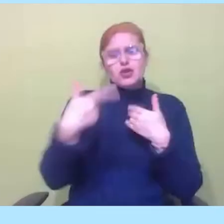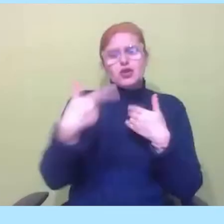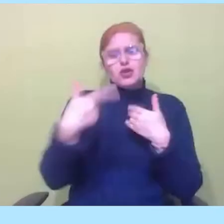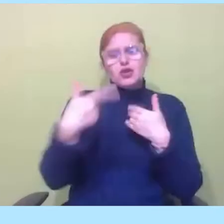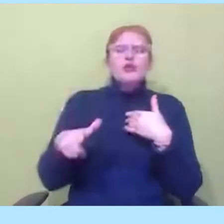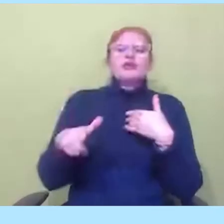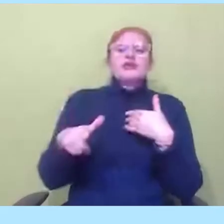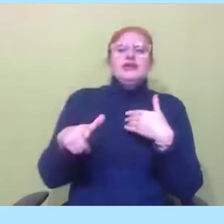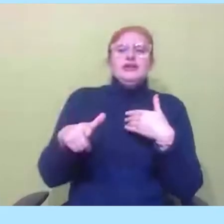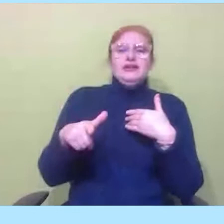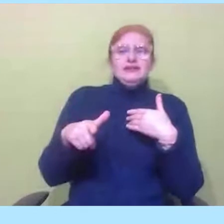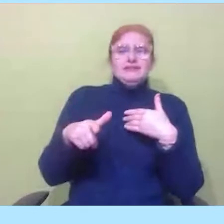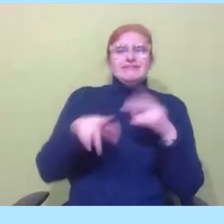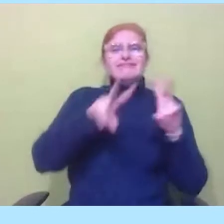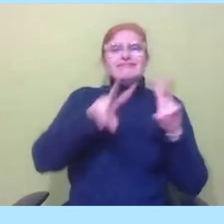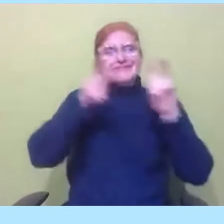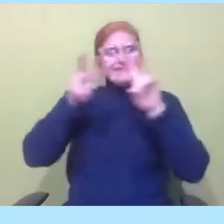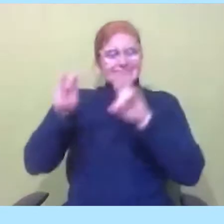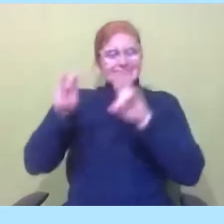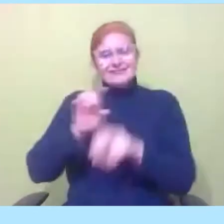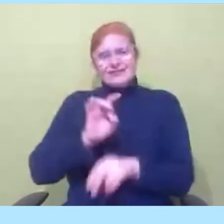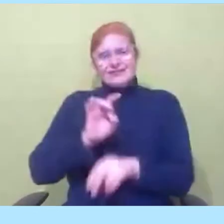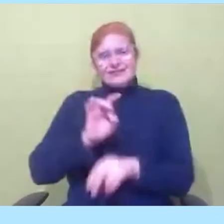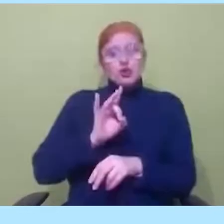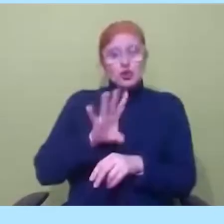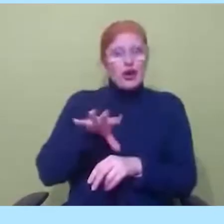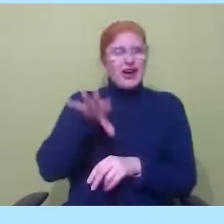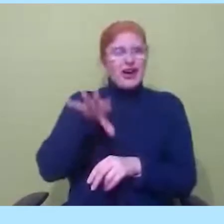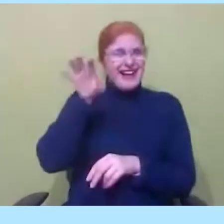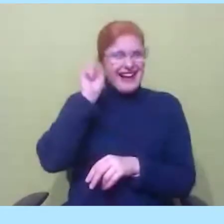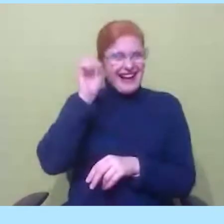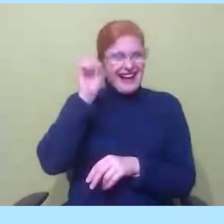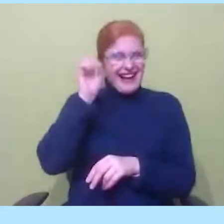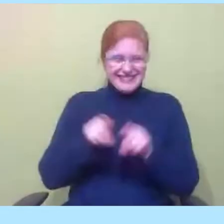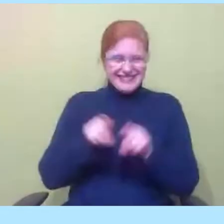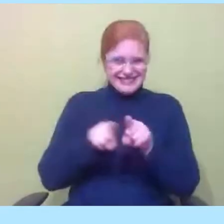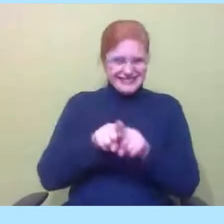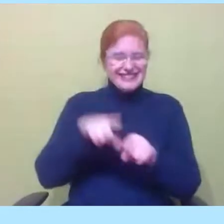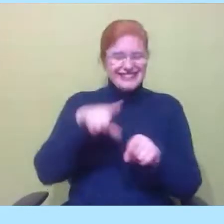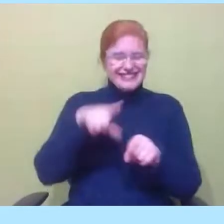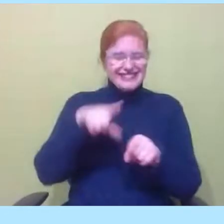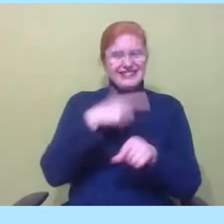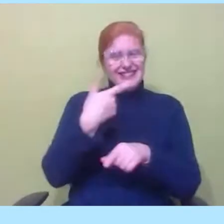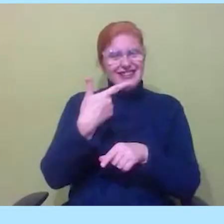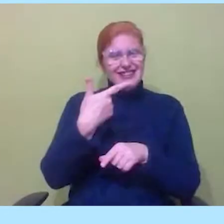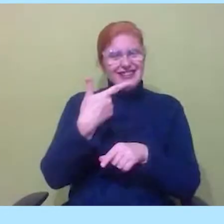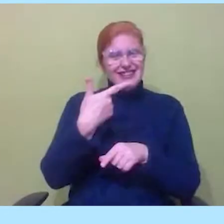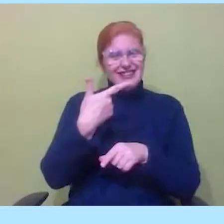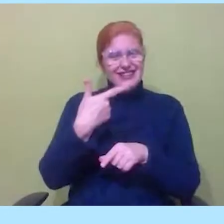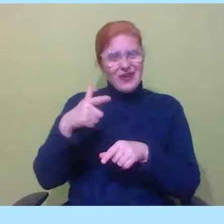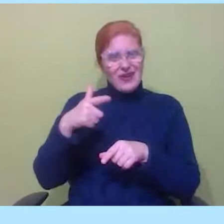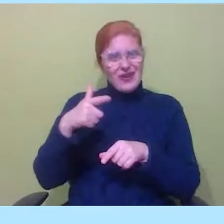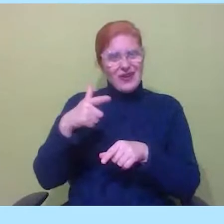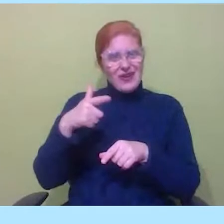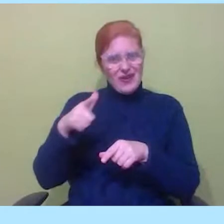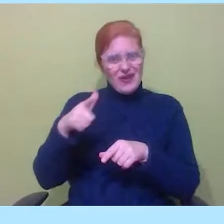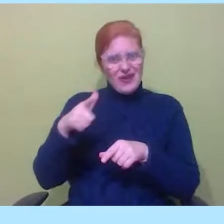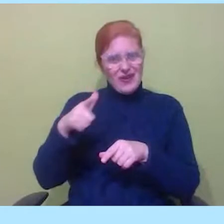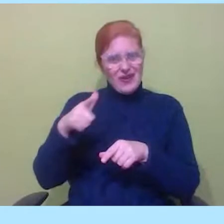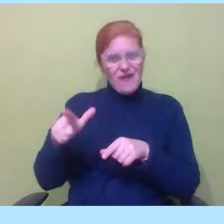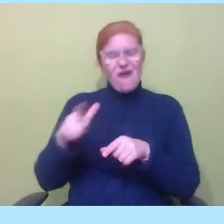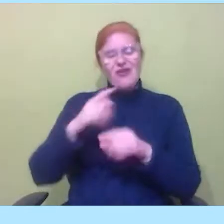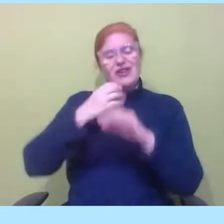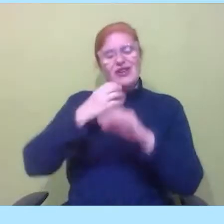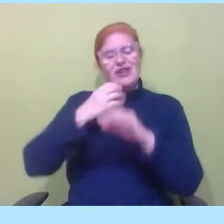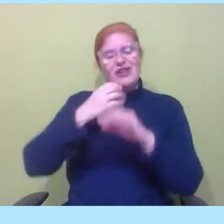áudio que acabou rolando aqui em um momento, mas tem uma